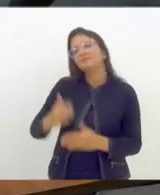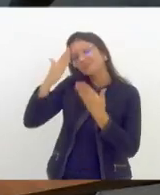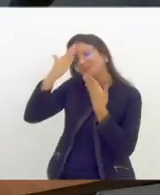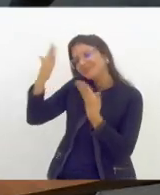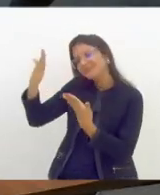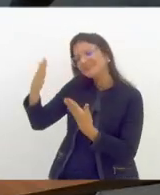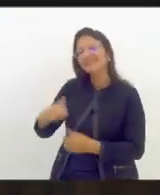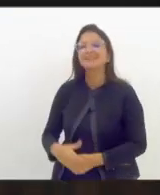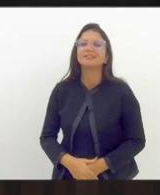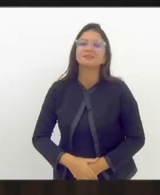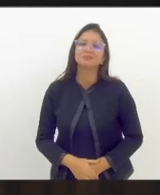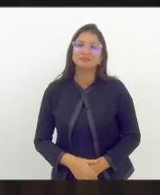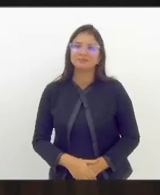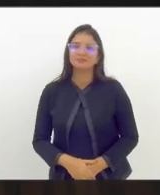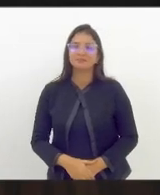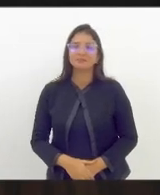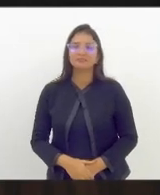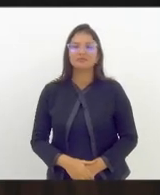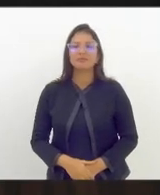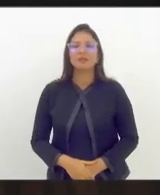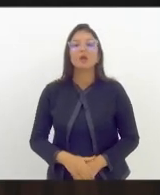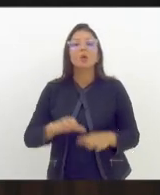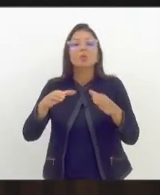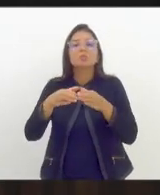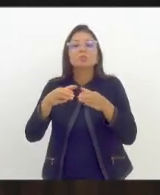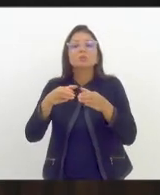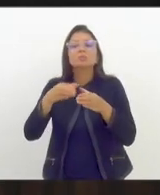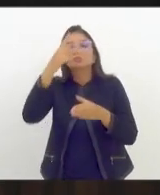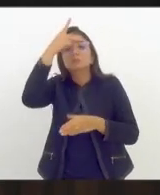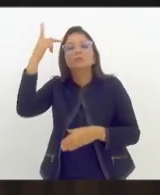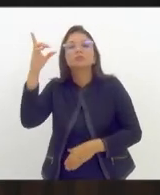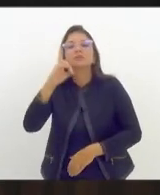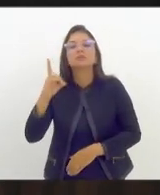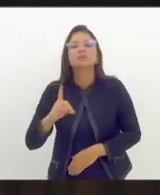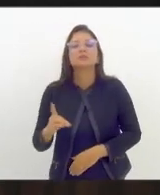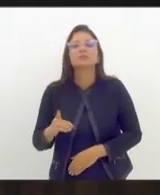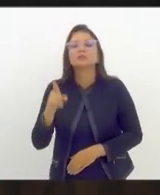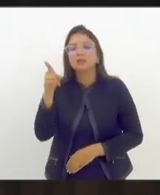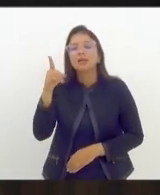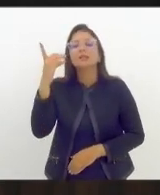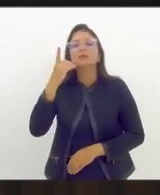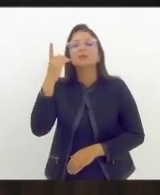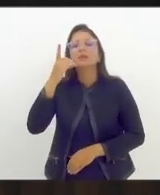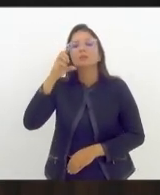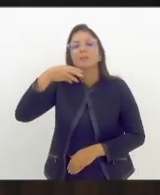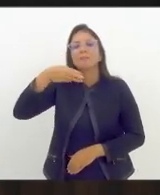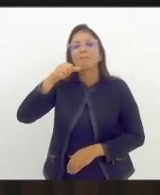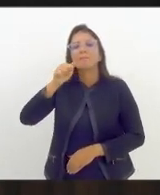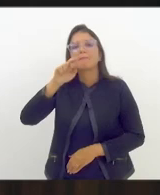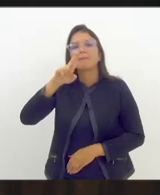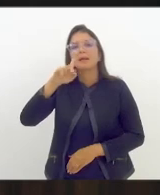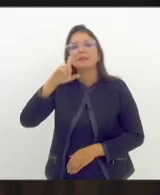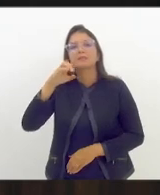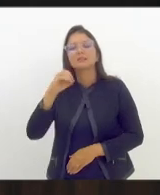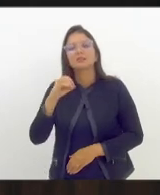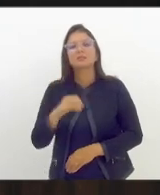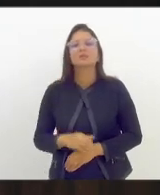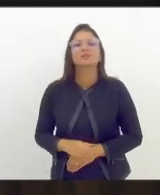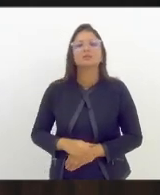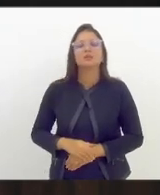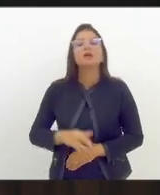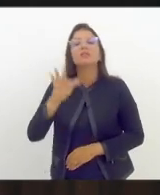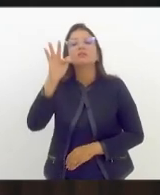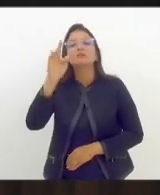Rocha. Pela pessoa com deficiência, deputado Marcelo Cabeleireiro. Deputada Franciane